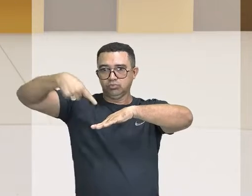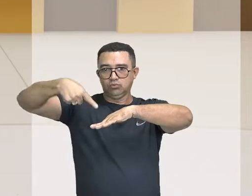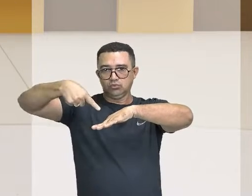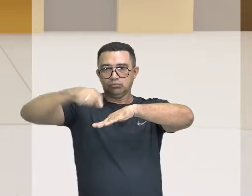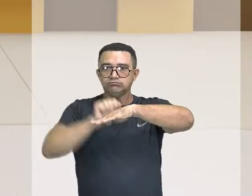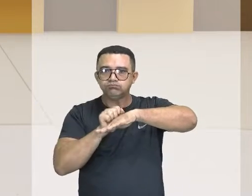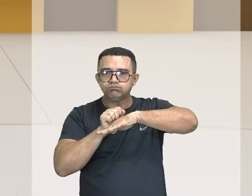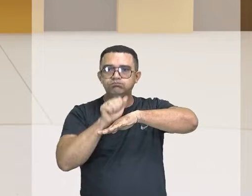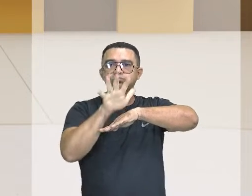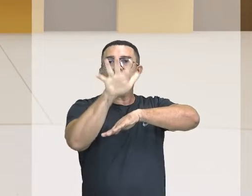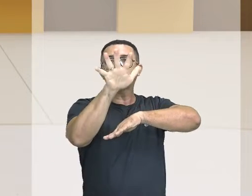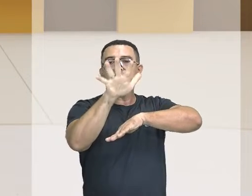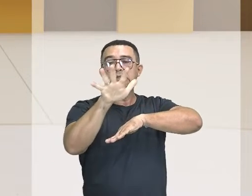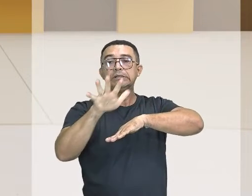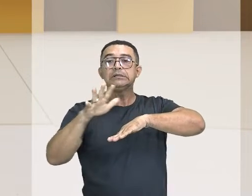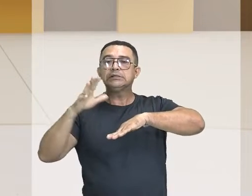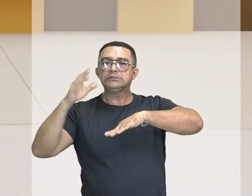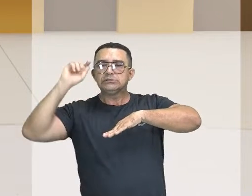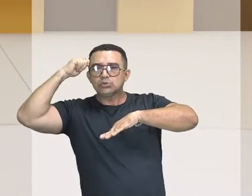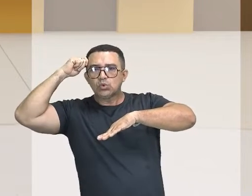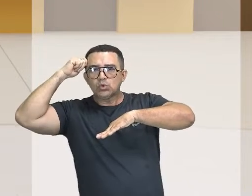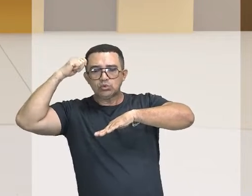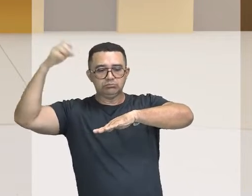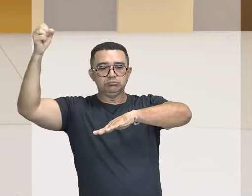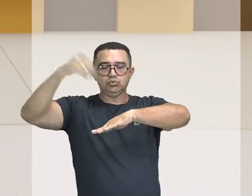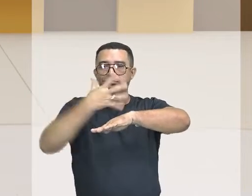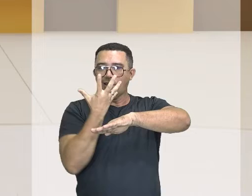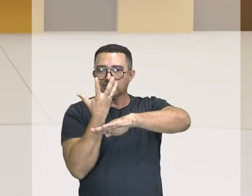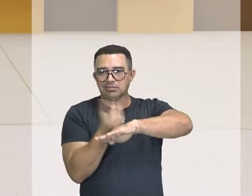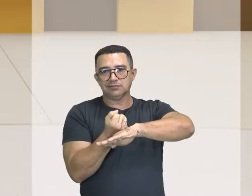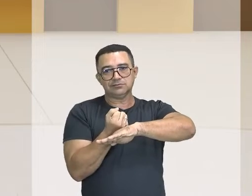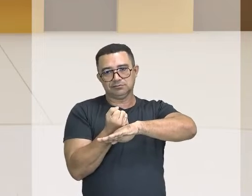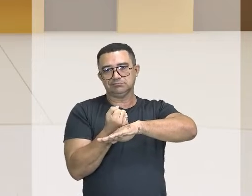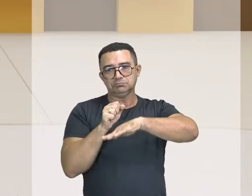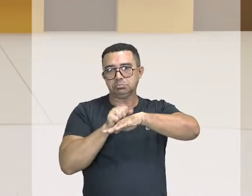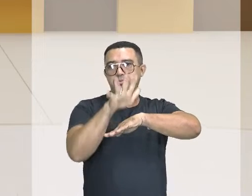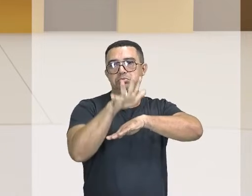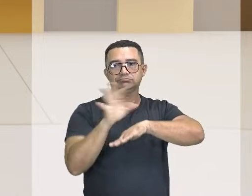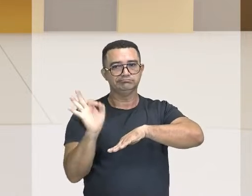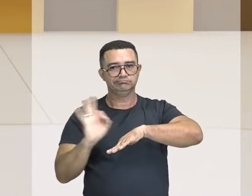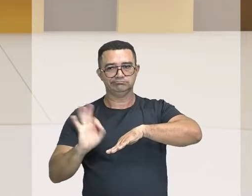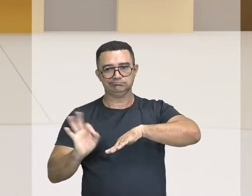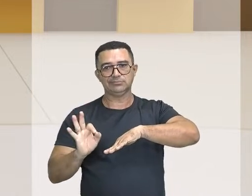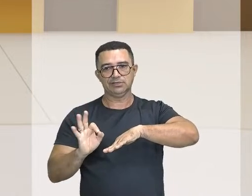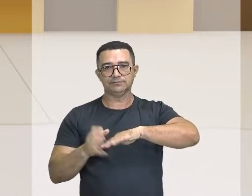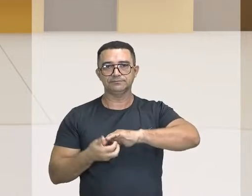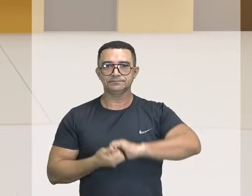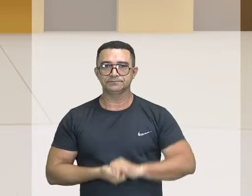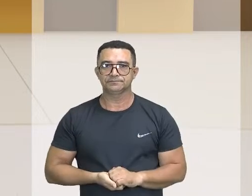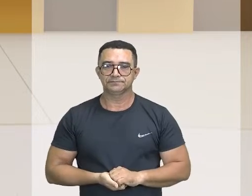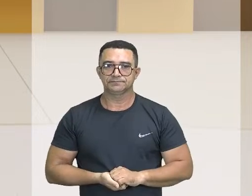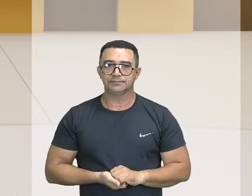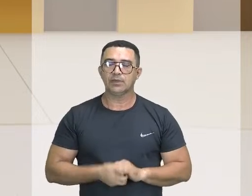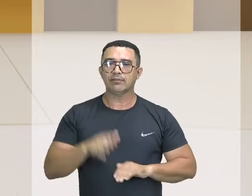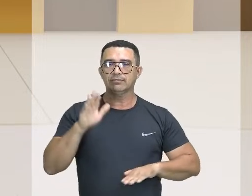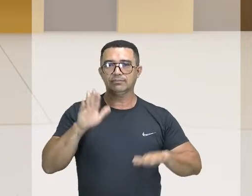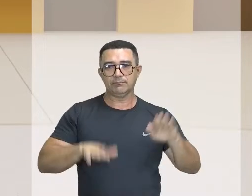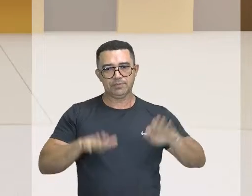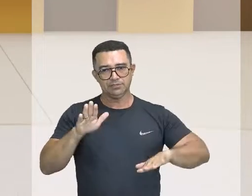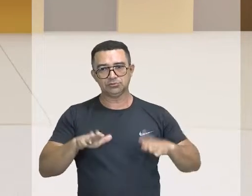ela absorve toda a energia. Então, o que tiver entre aí, esses dois extremos, vai absorver mais ou menos, dependendo da